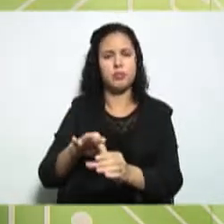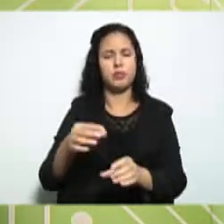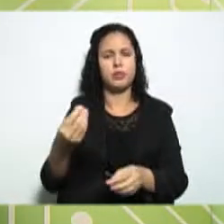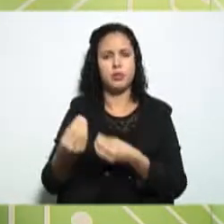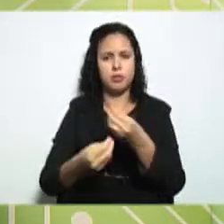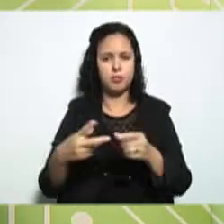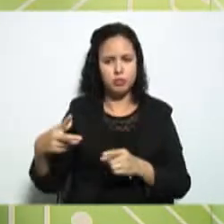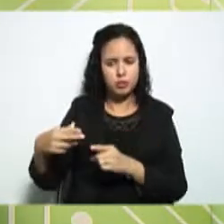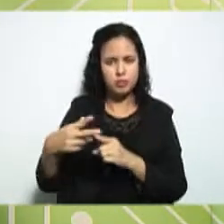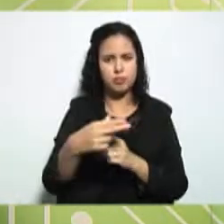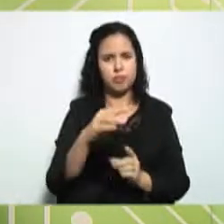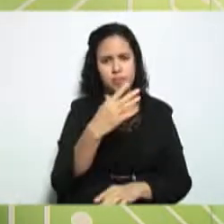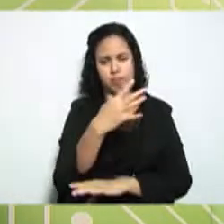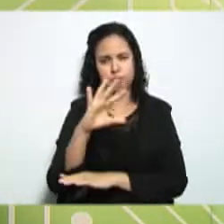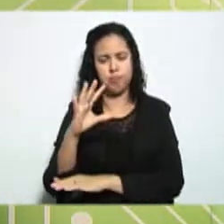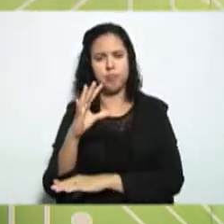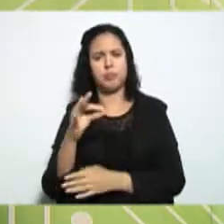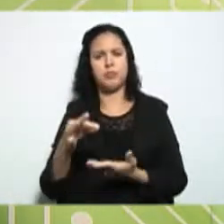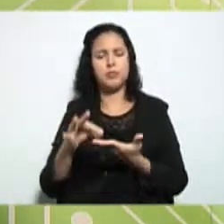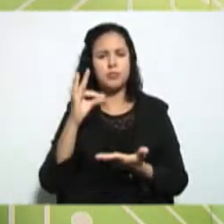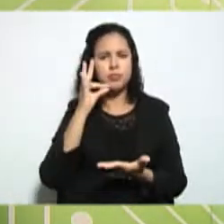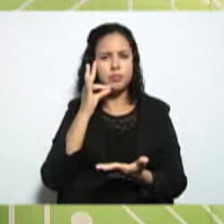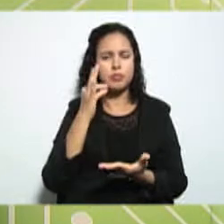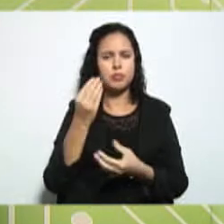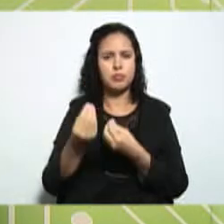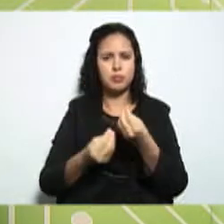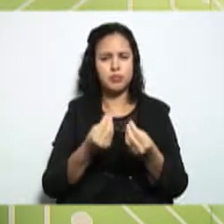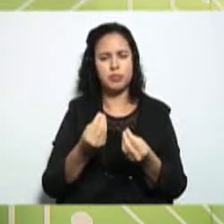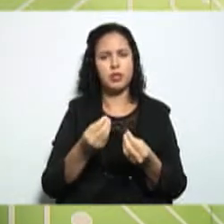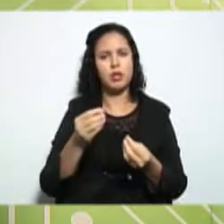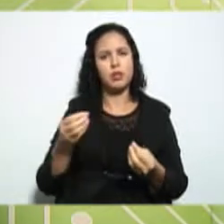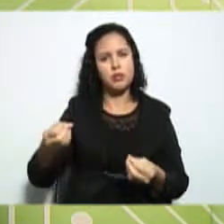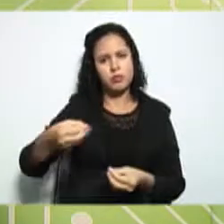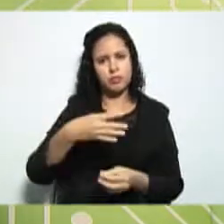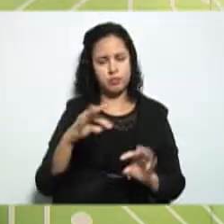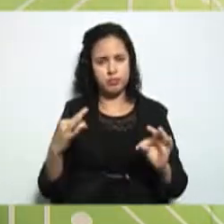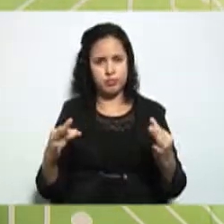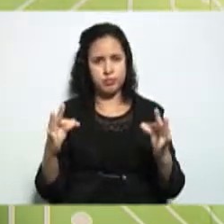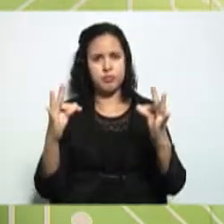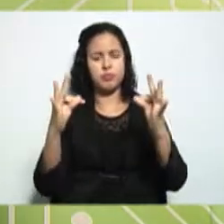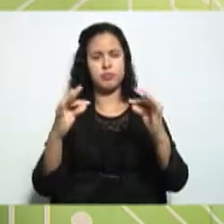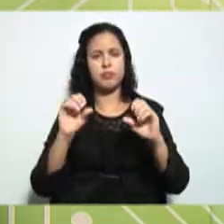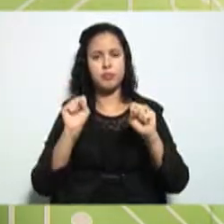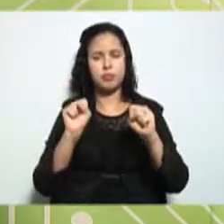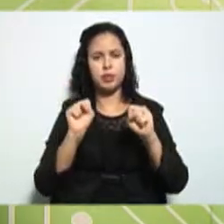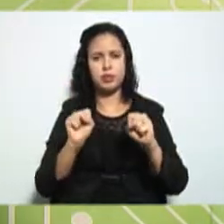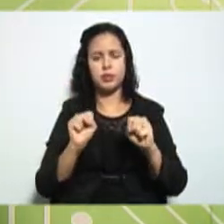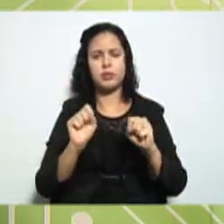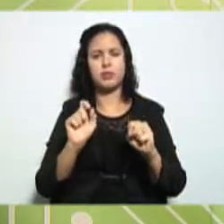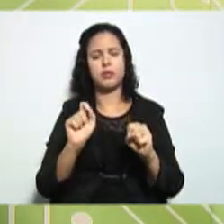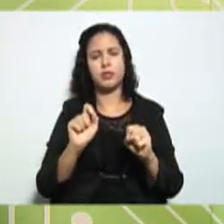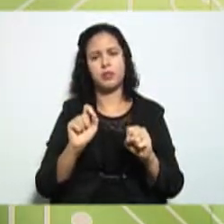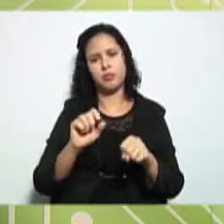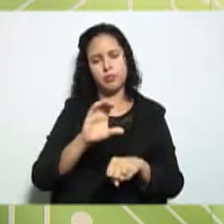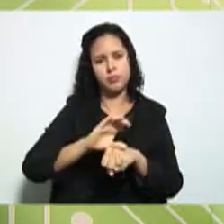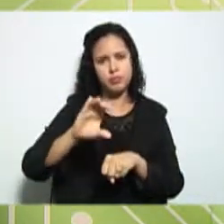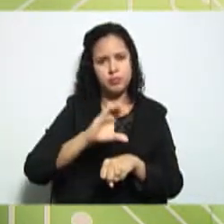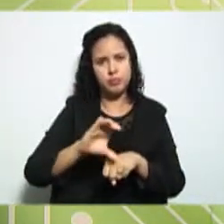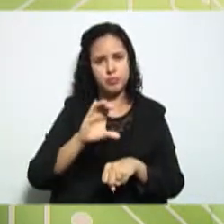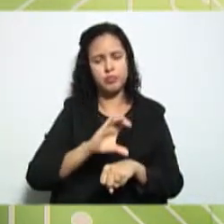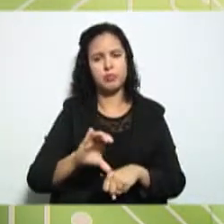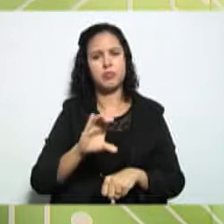o pé de café, novas formas de plantar, novas tecnologias. Pode ser também outras capacitações que vão trazer